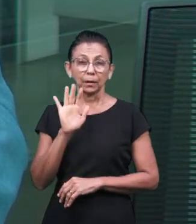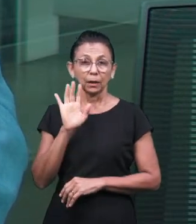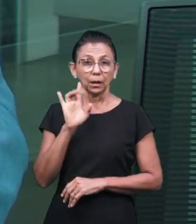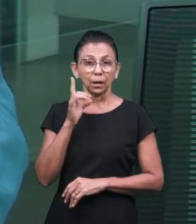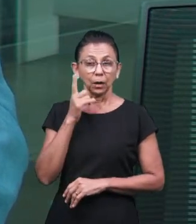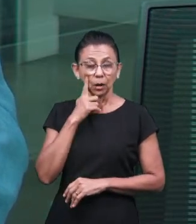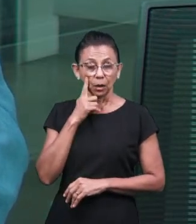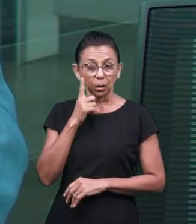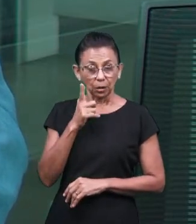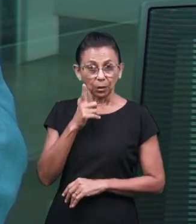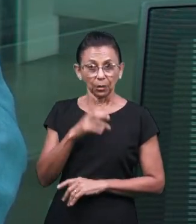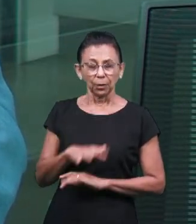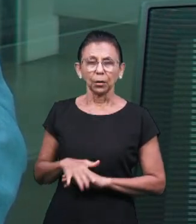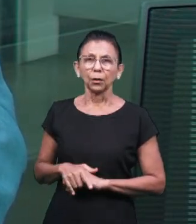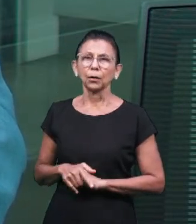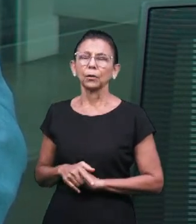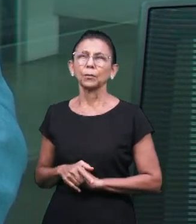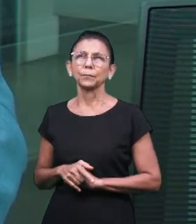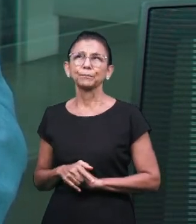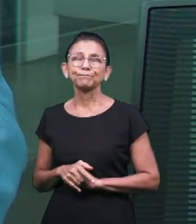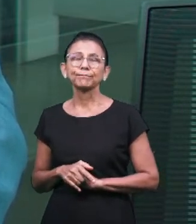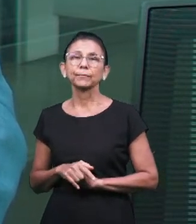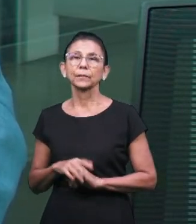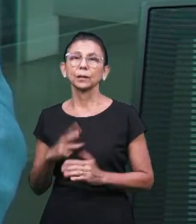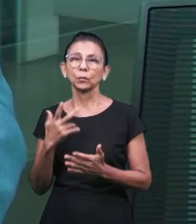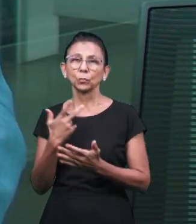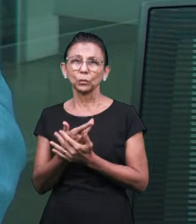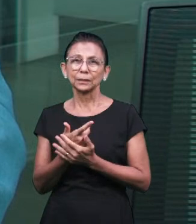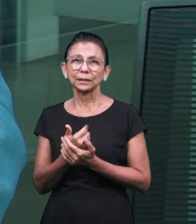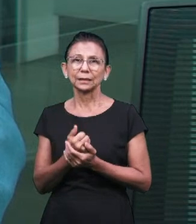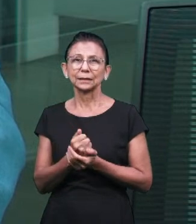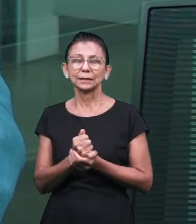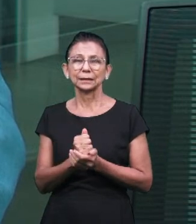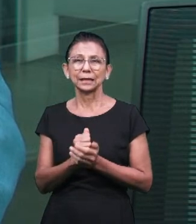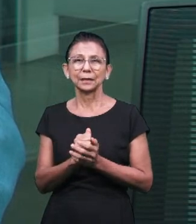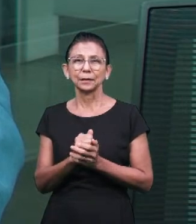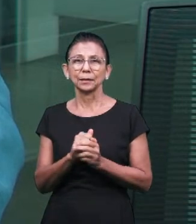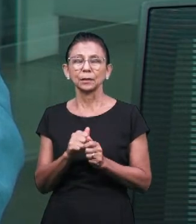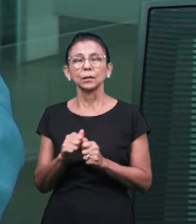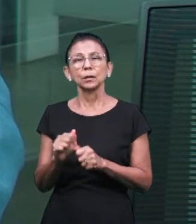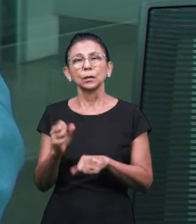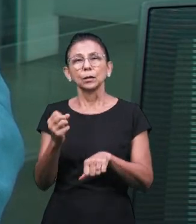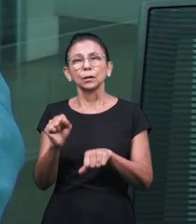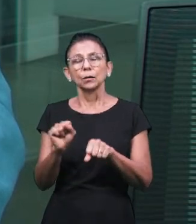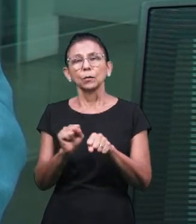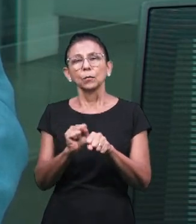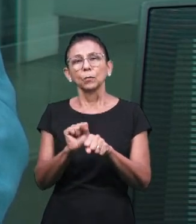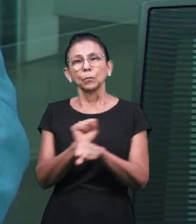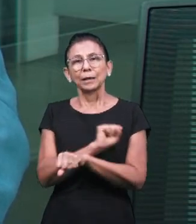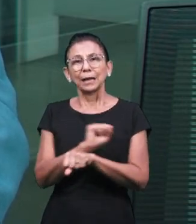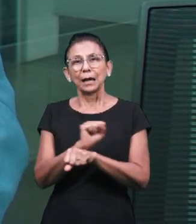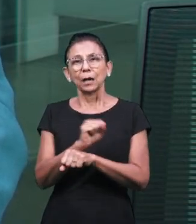um acidente grave com um dos carros que vai para o sul do estado,